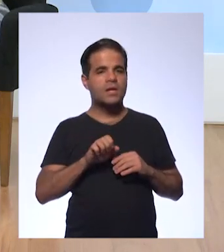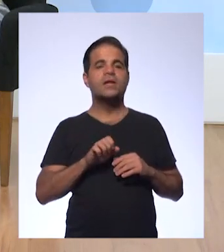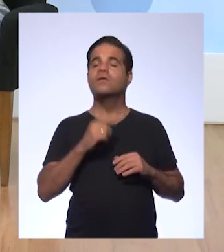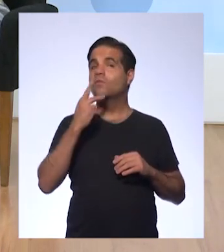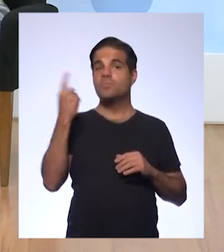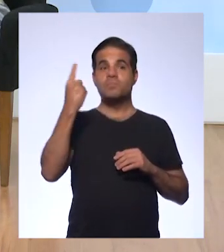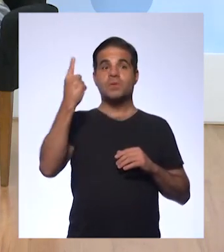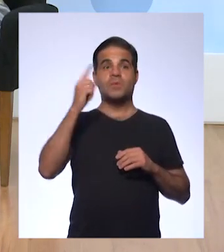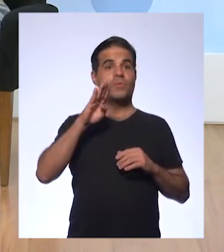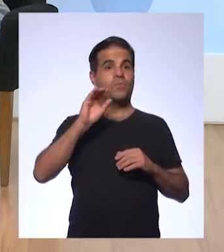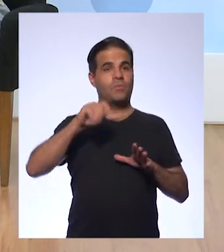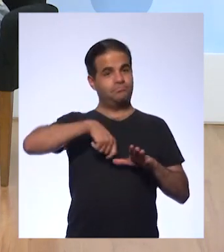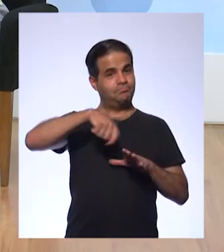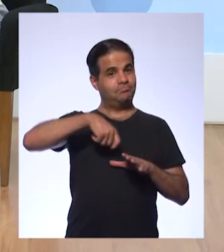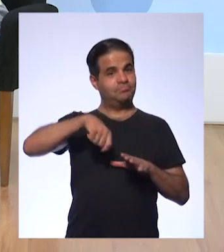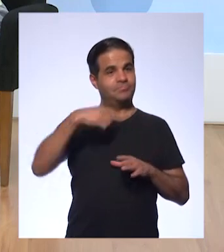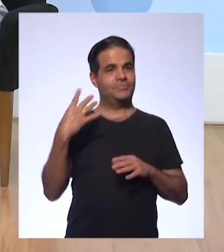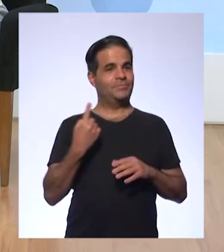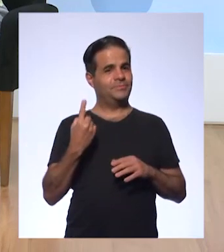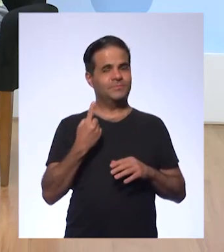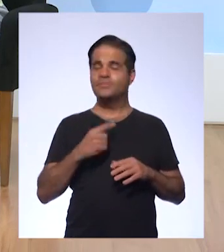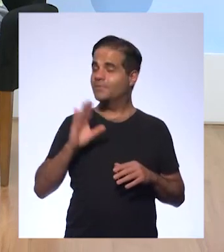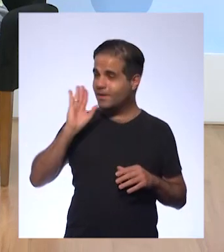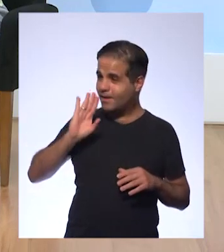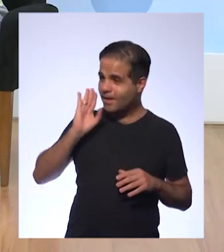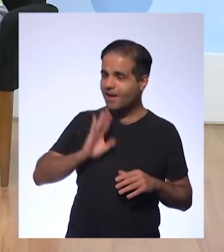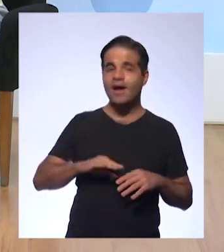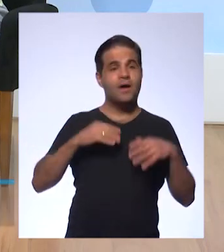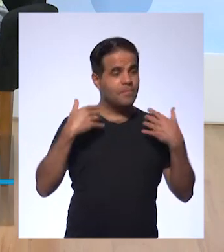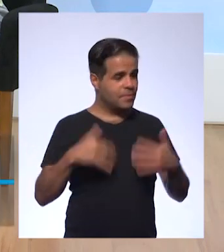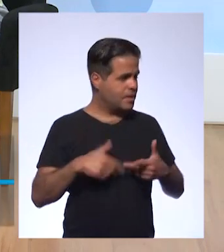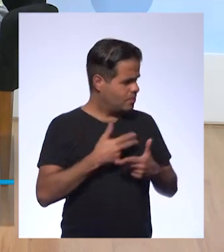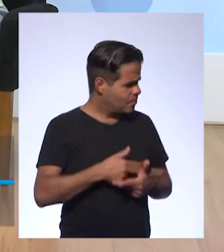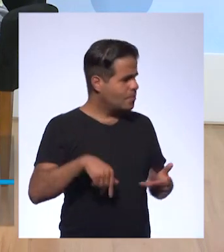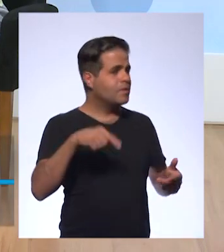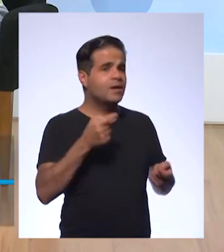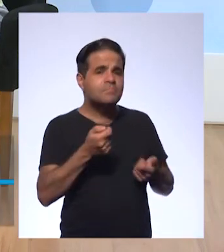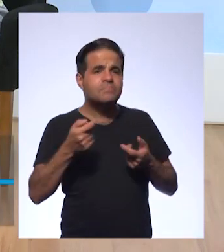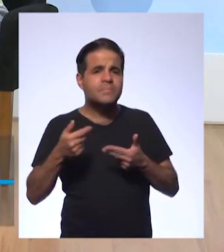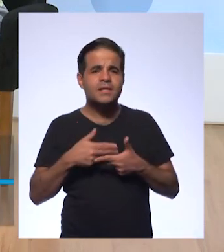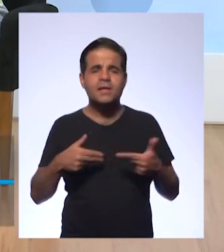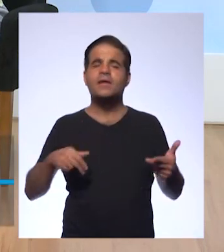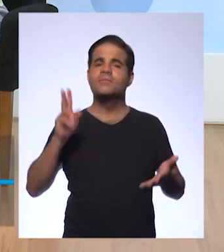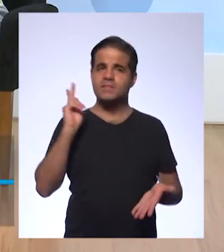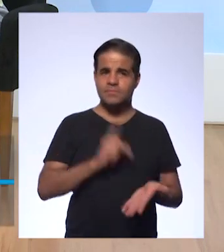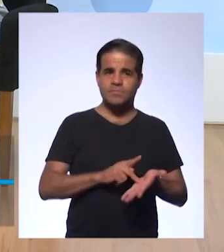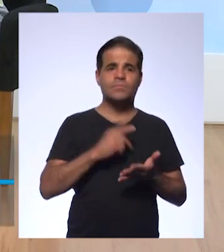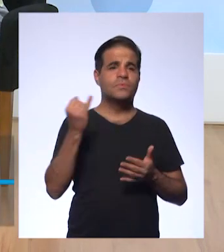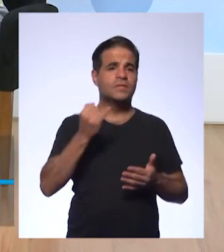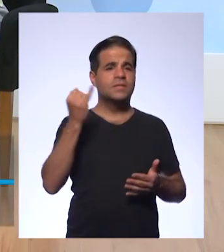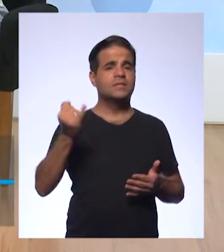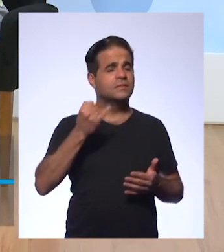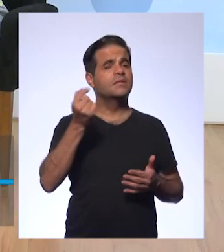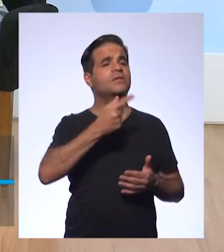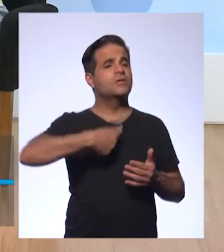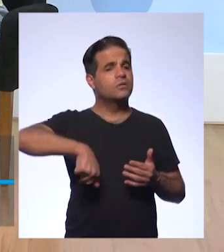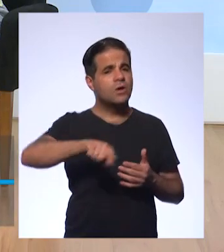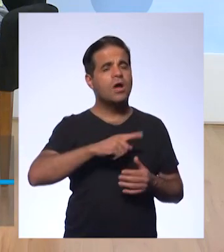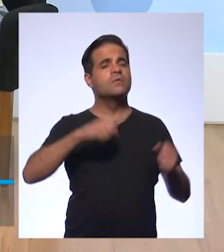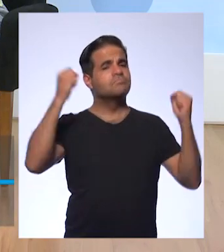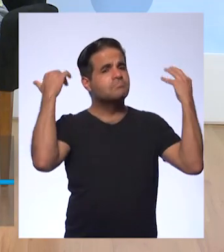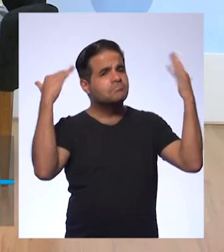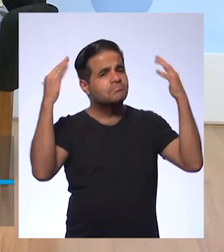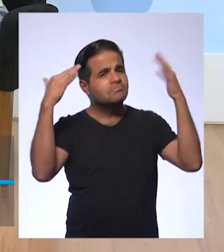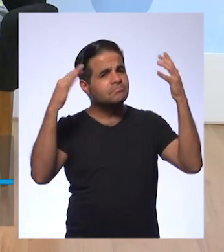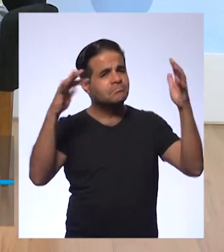bolo sozinha. Ai, que delícia, que bacana. São pequenas conquistas, mas que são muito relevantes, que é importante a gente